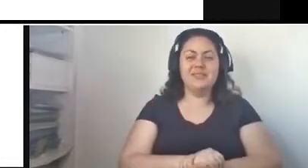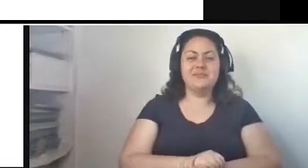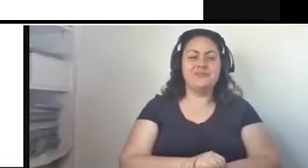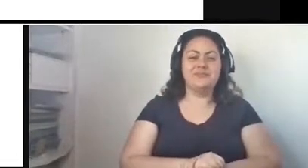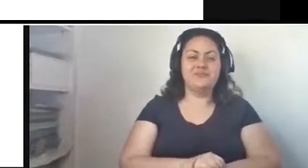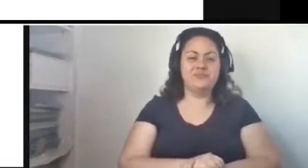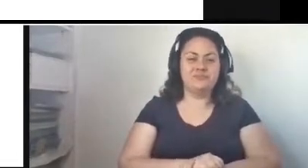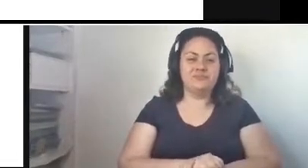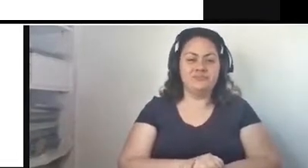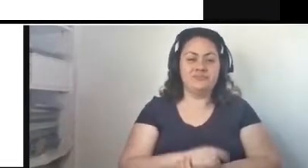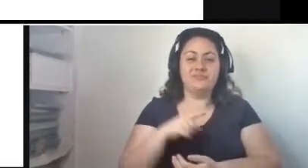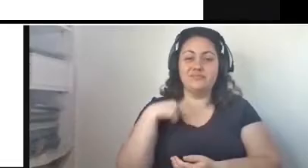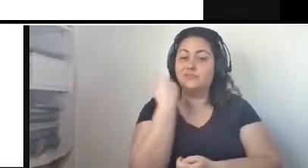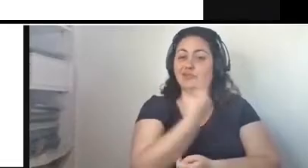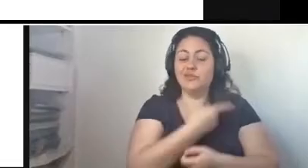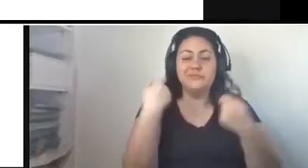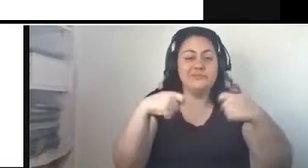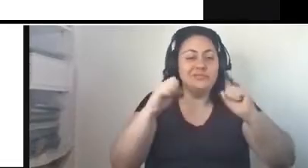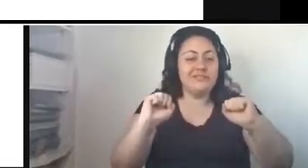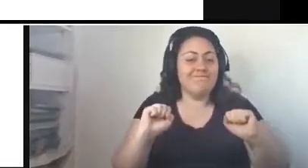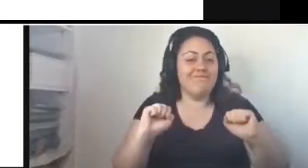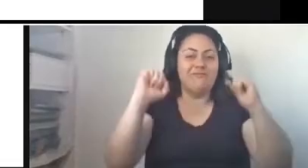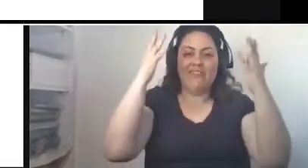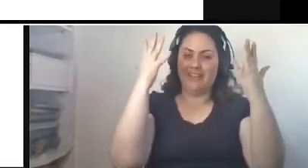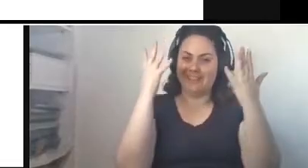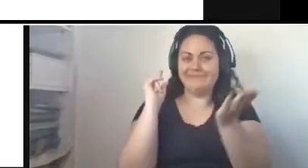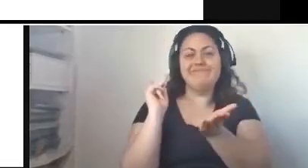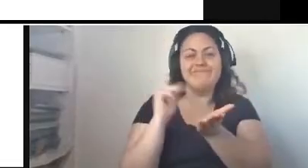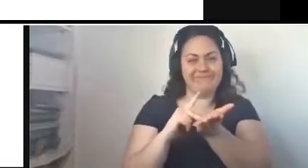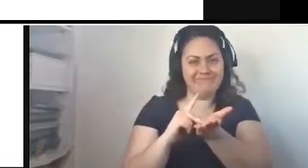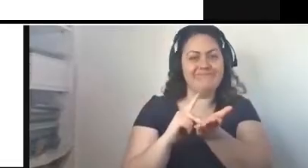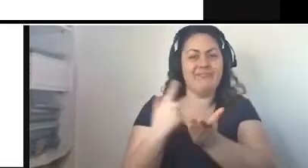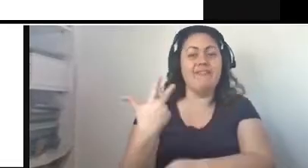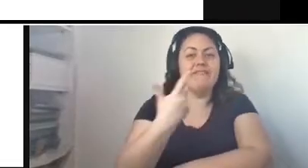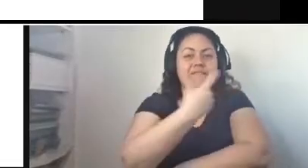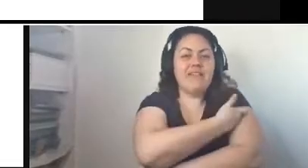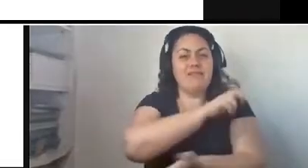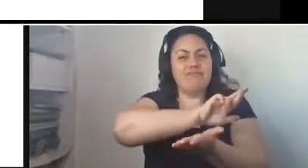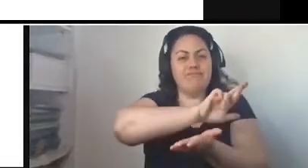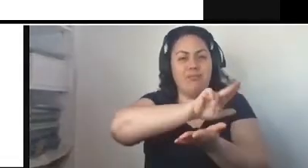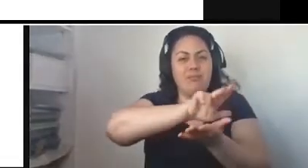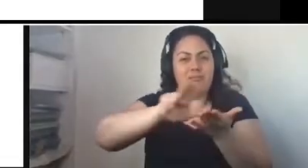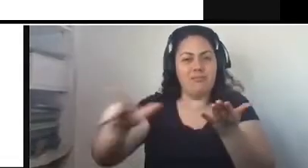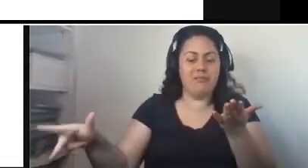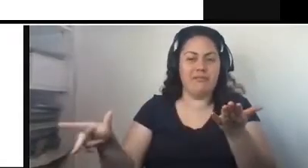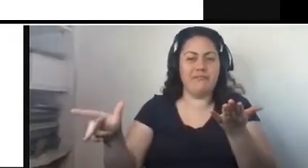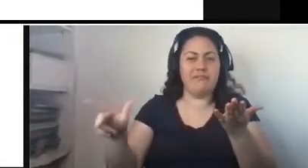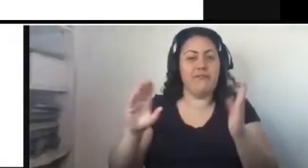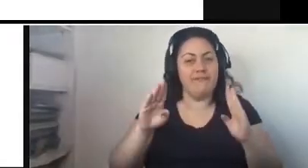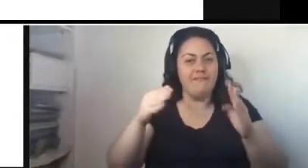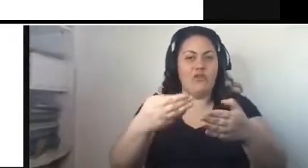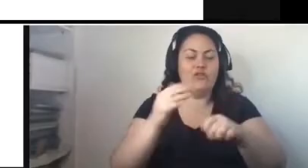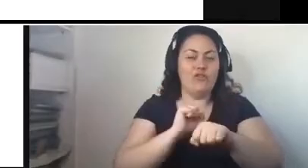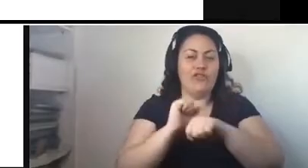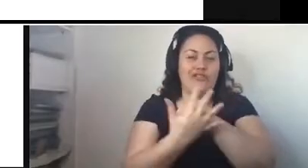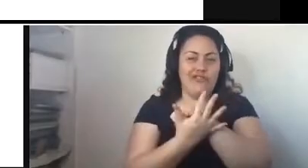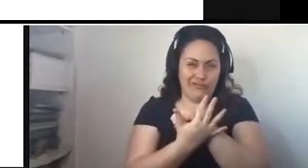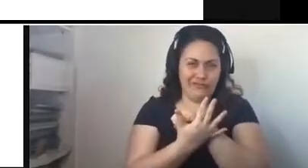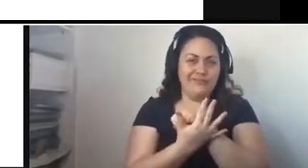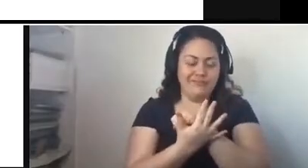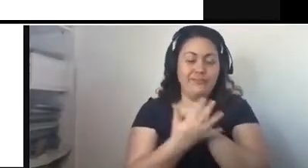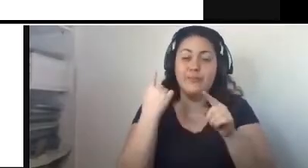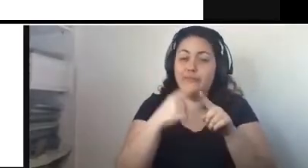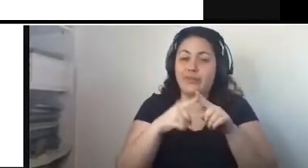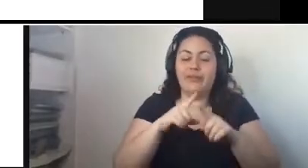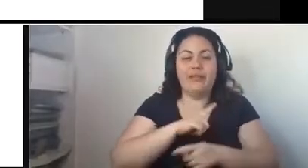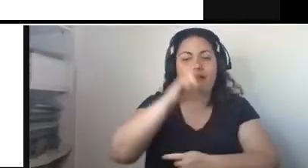A gente tem que comemorar muito essas vacinas contra a Covid-19. É um alívio enorme, né? Uma